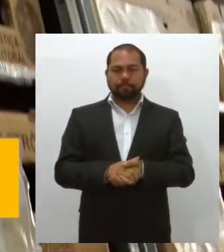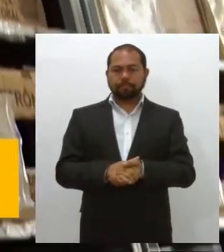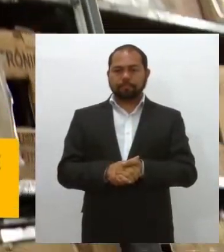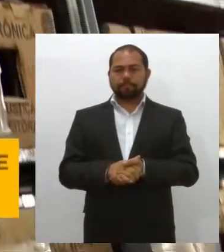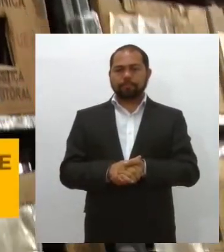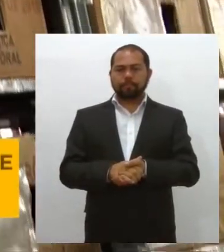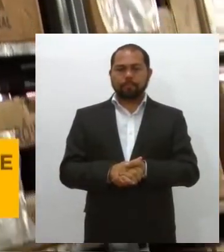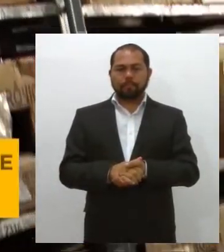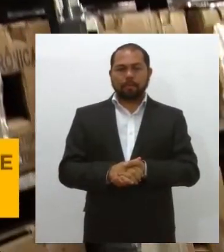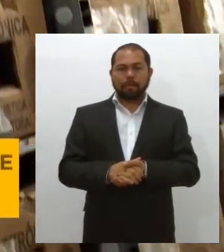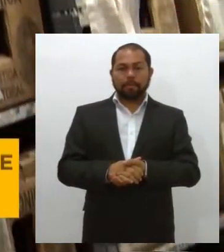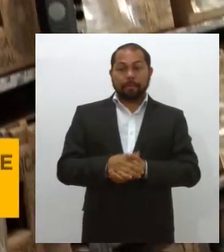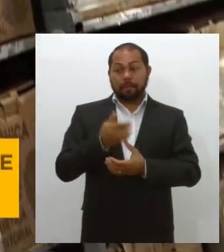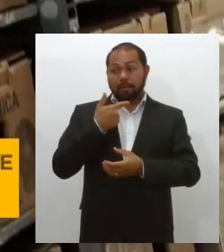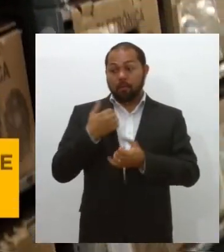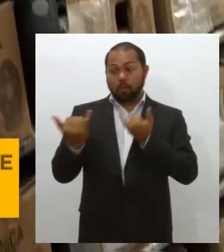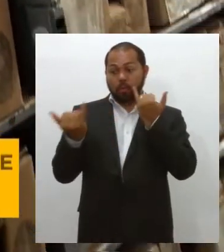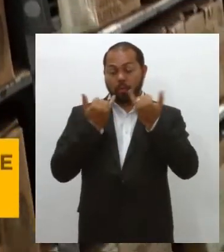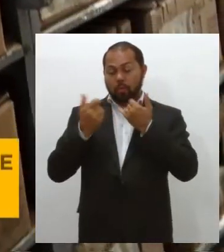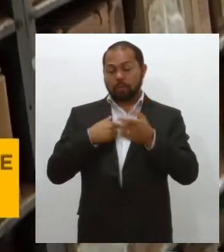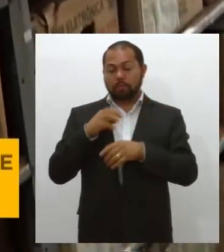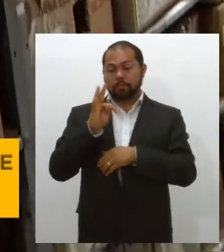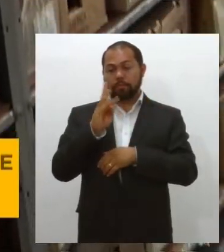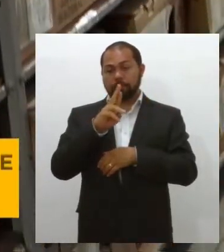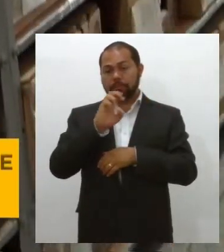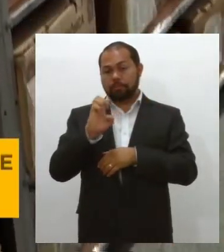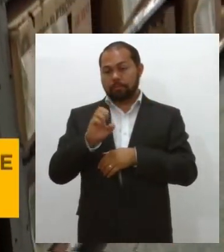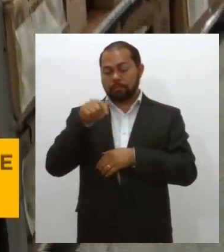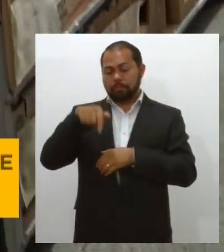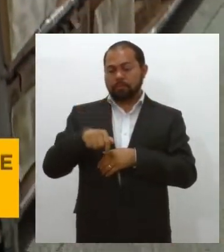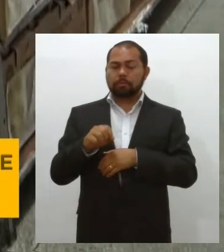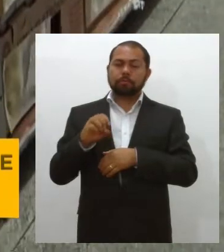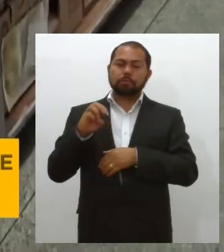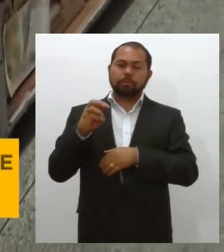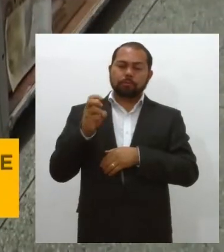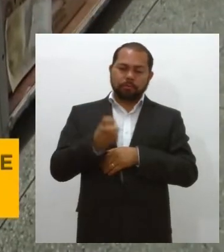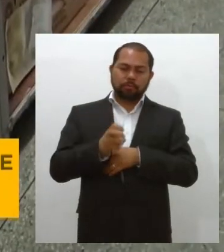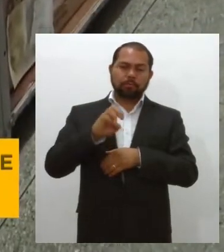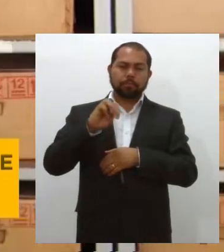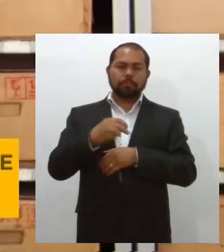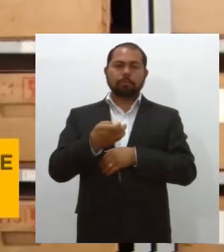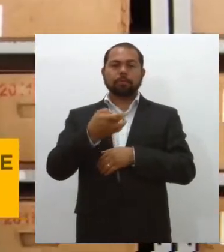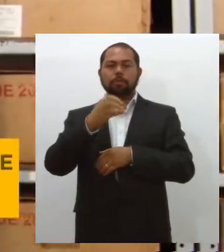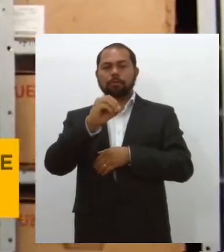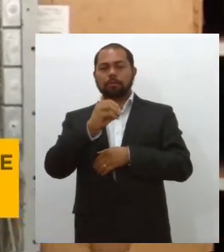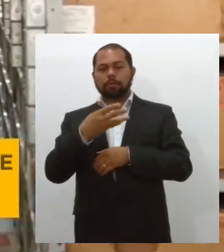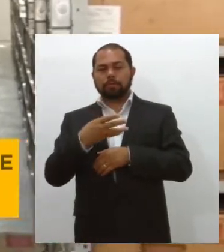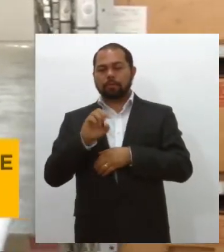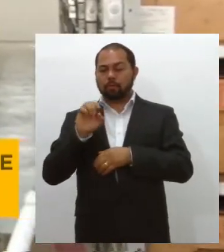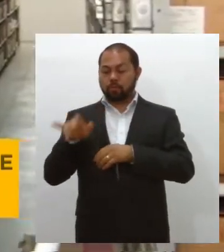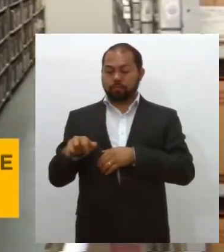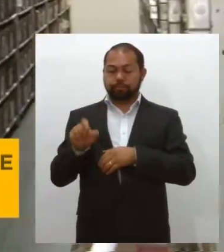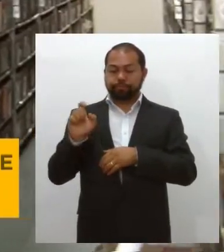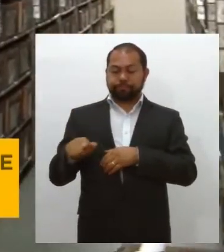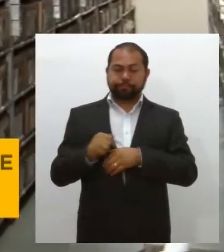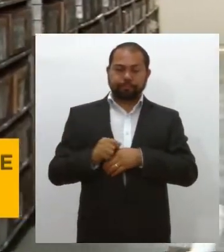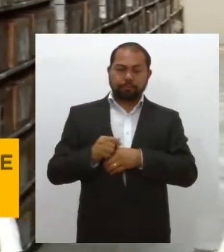Segundo dados do TRE em Sergipe, serão cerca de 5.504 urnas destinadas